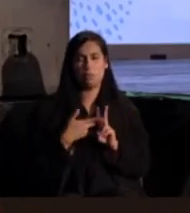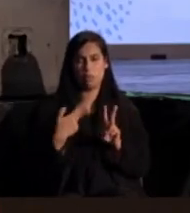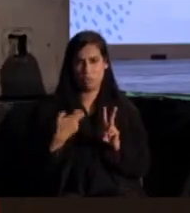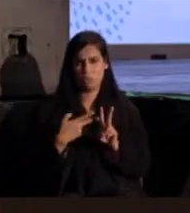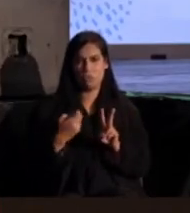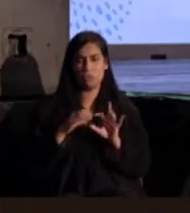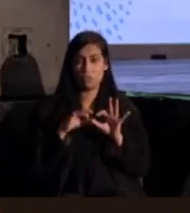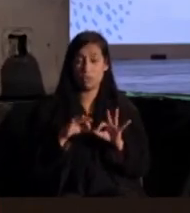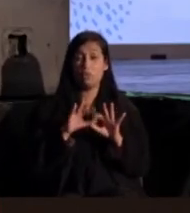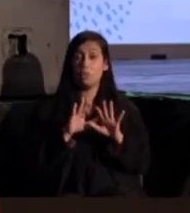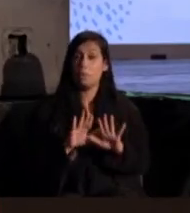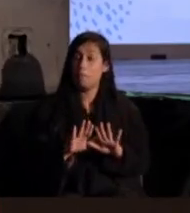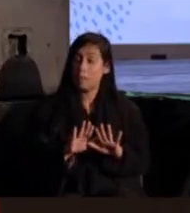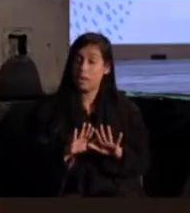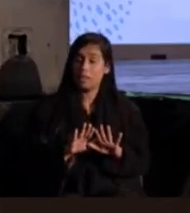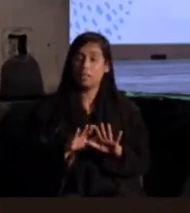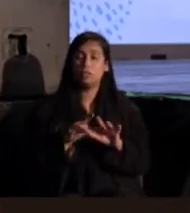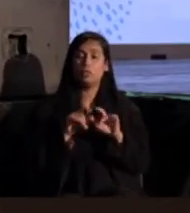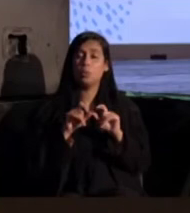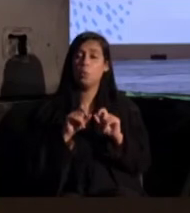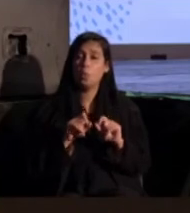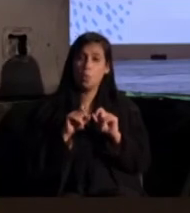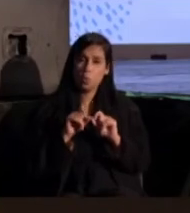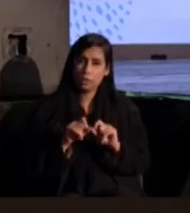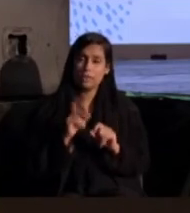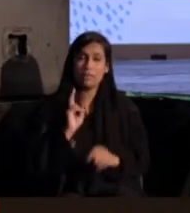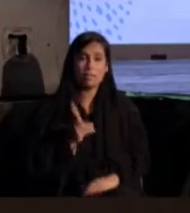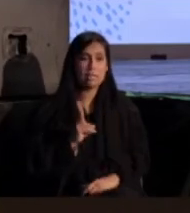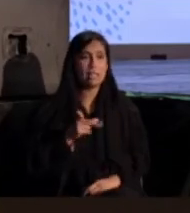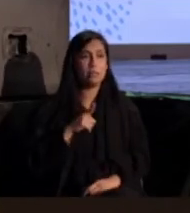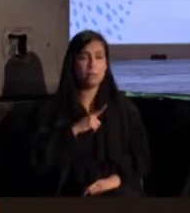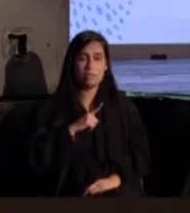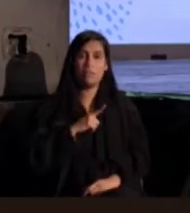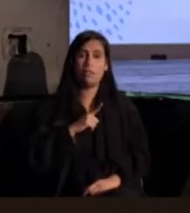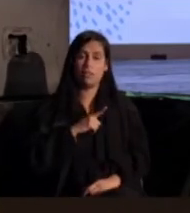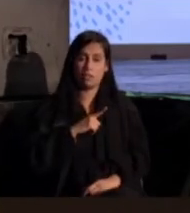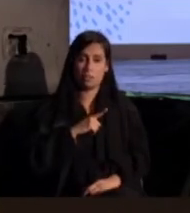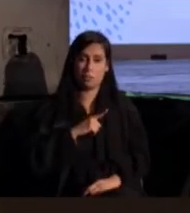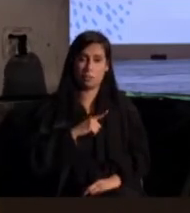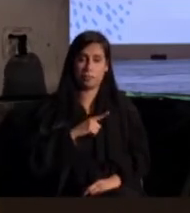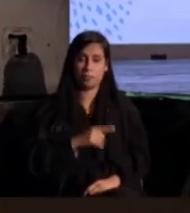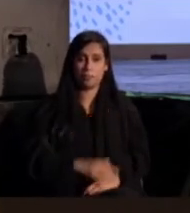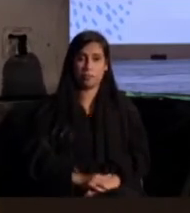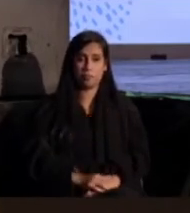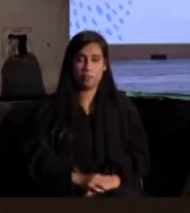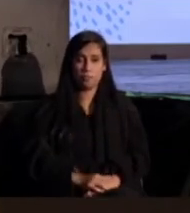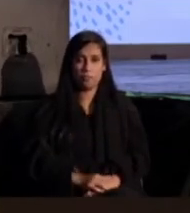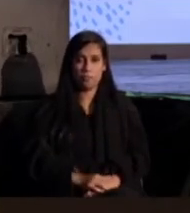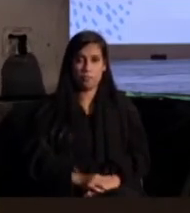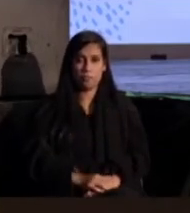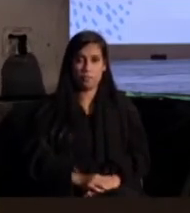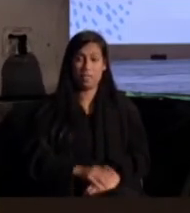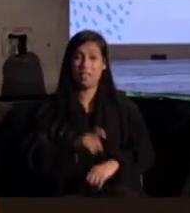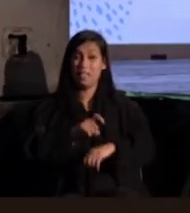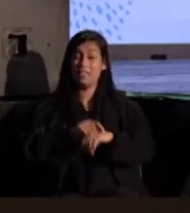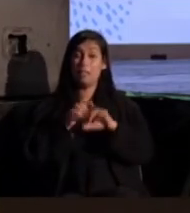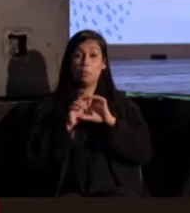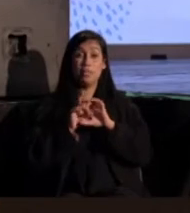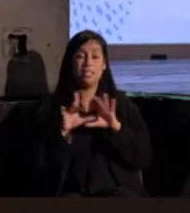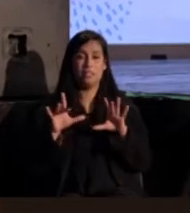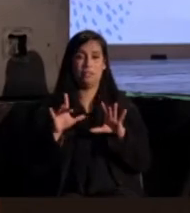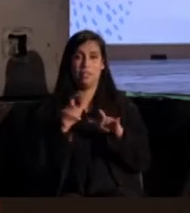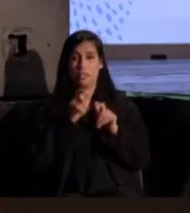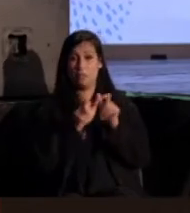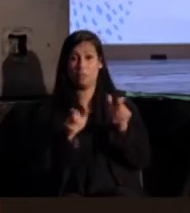comum, muito presente nessas nesses povos em geral? É que tem muito tempo livre.